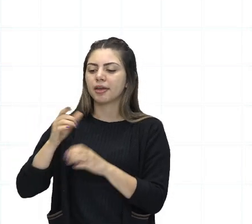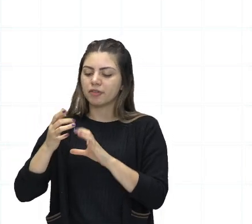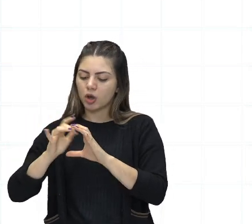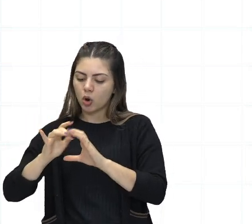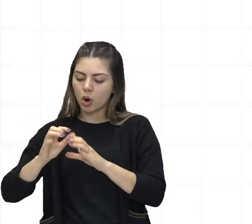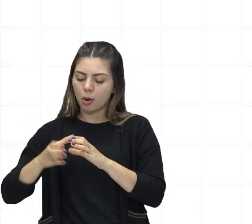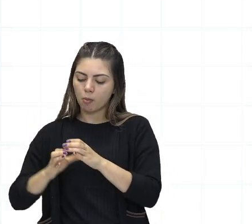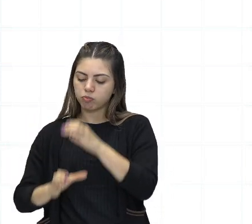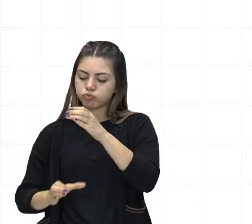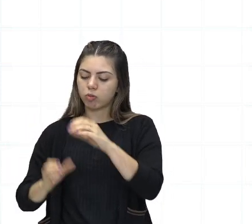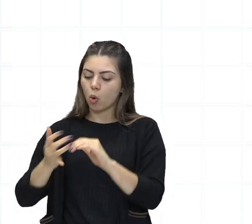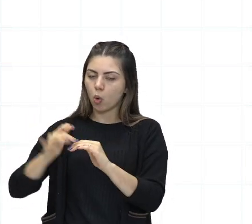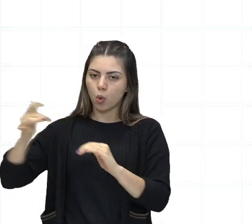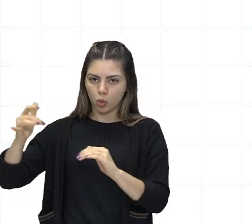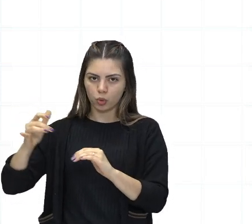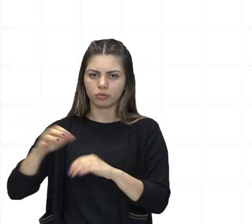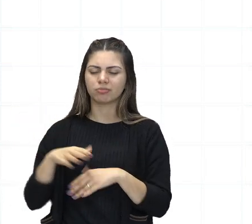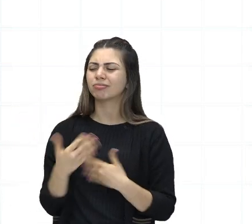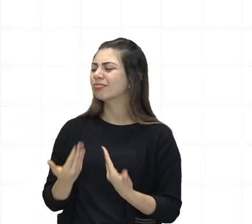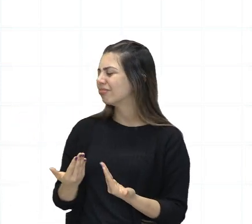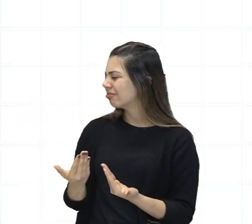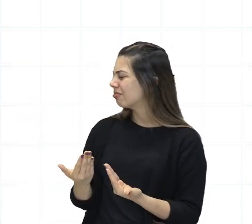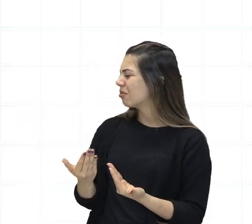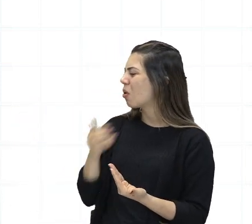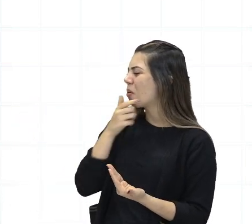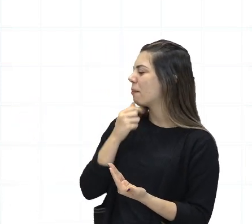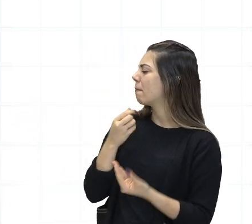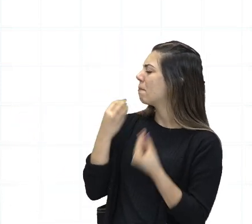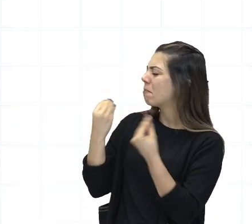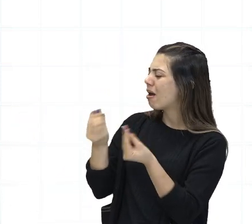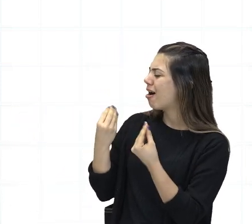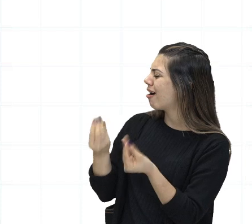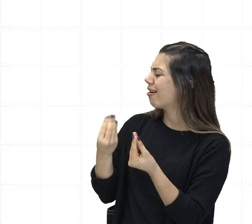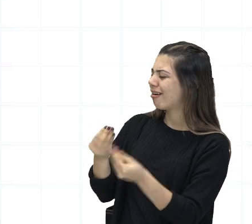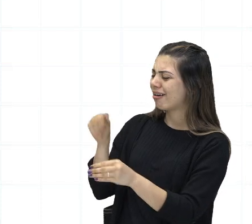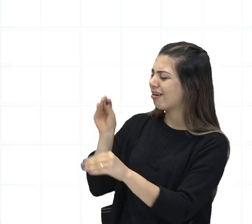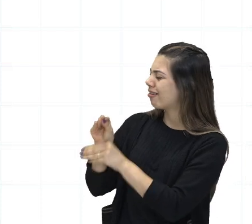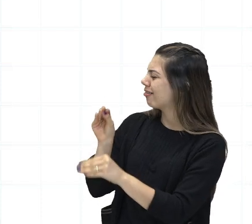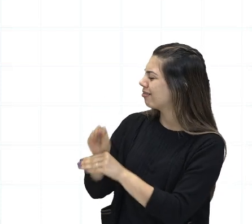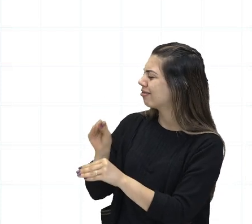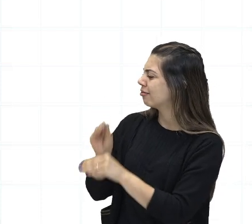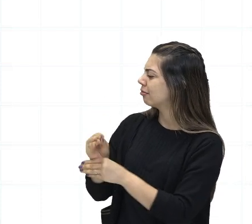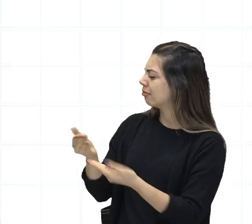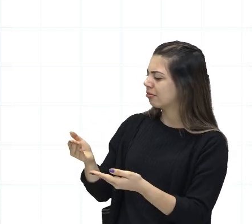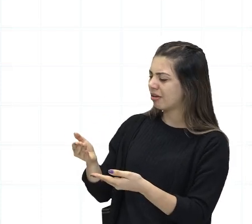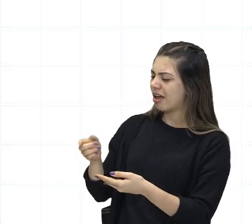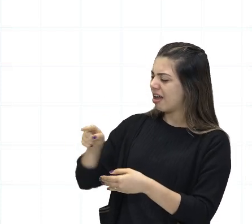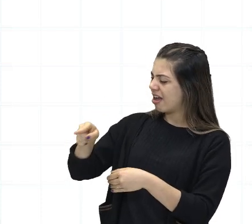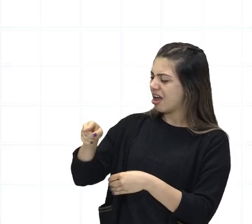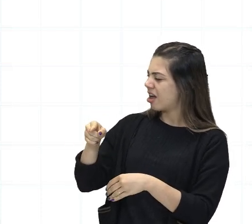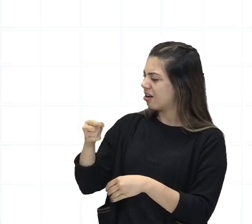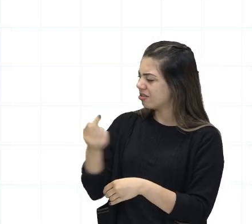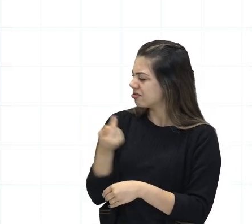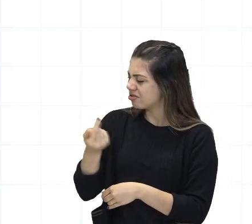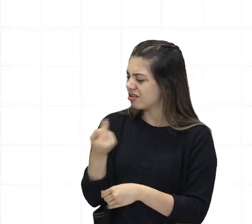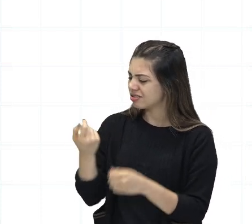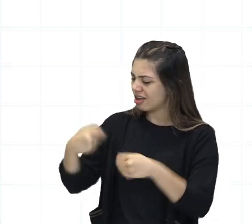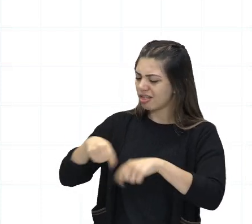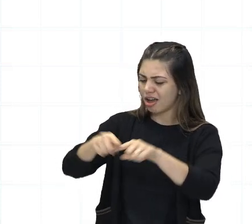disse: "Pra que esse luxo de dar milho para a galinha? Ela que procure o de comer no